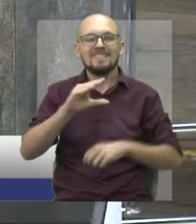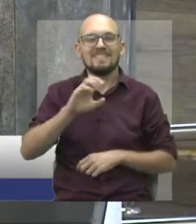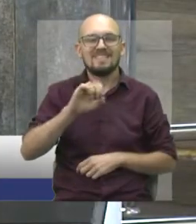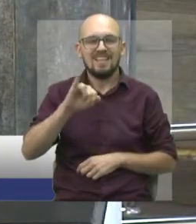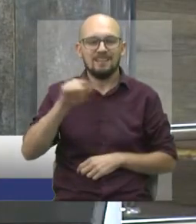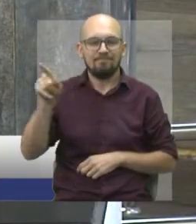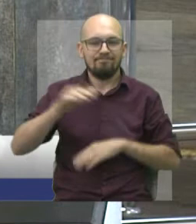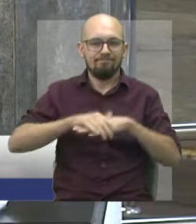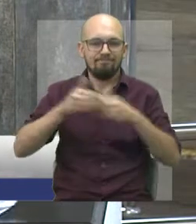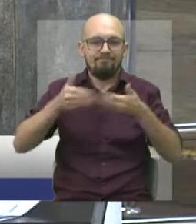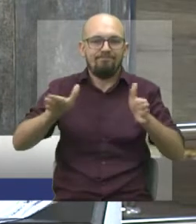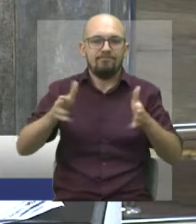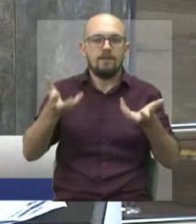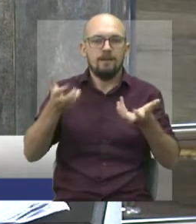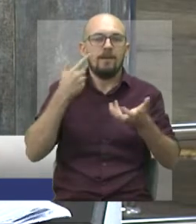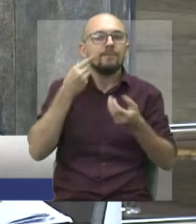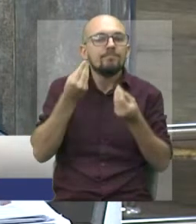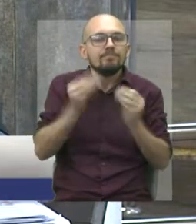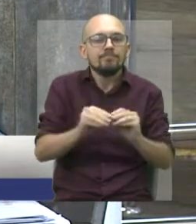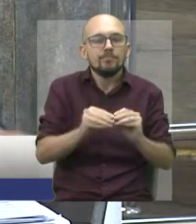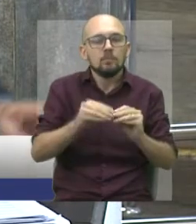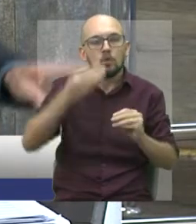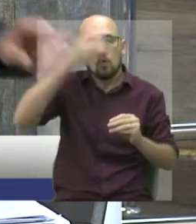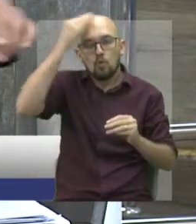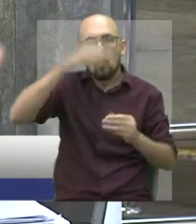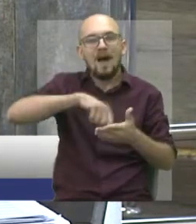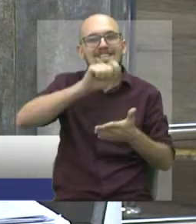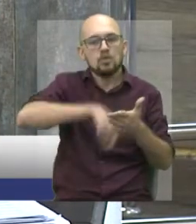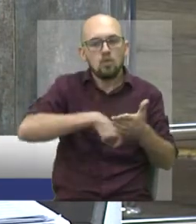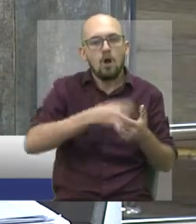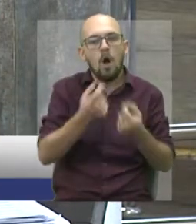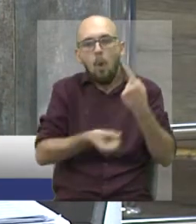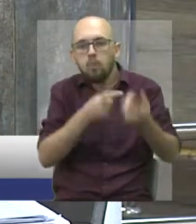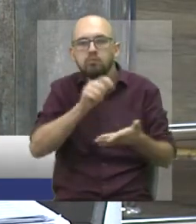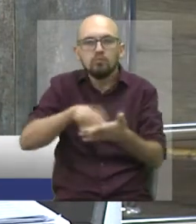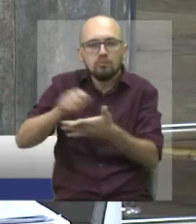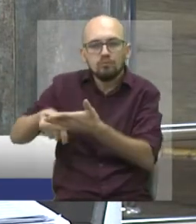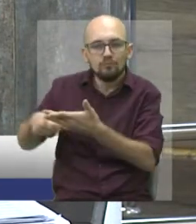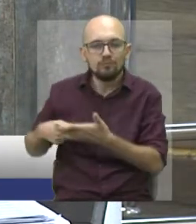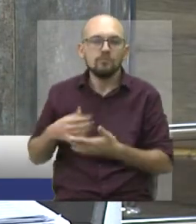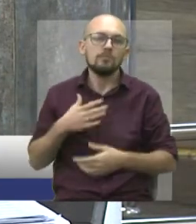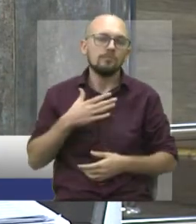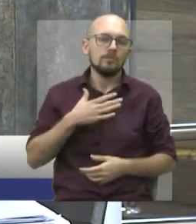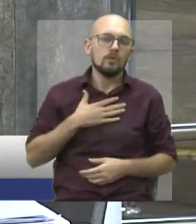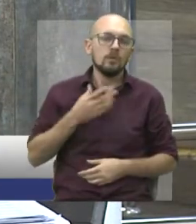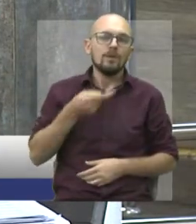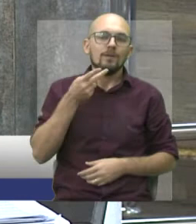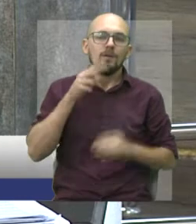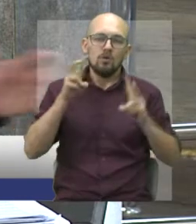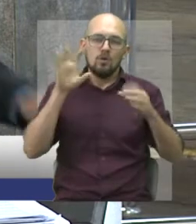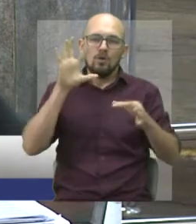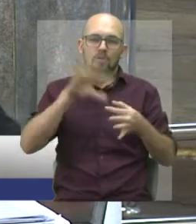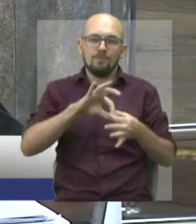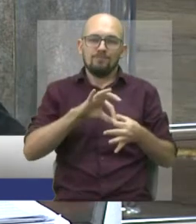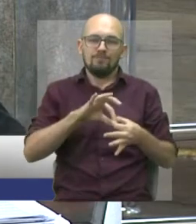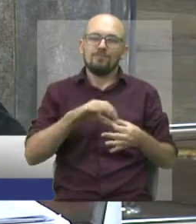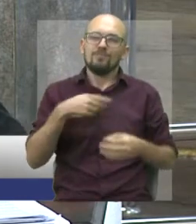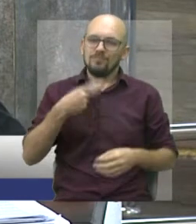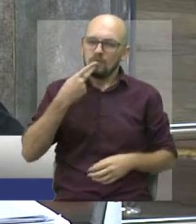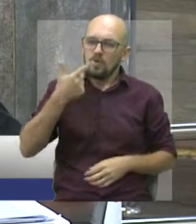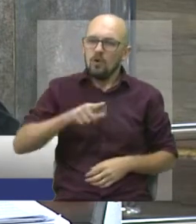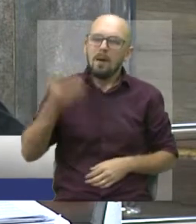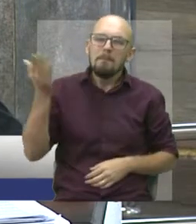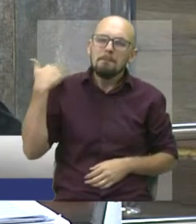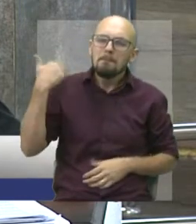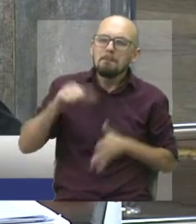Bauab apresentou aí, já assinou e pegou algumas assinaturas. Eu quero falar novamente aqui que a primeira SEI